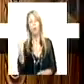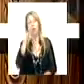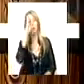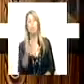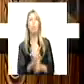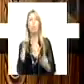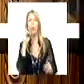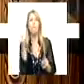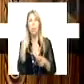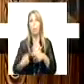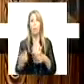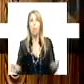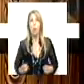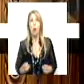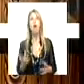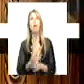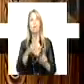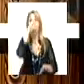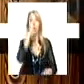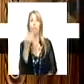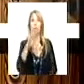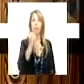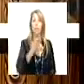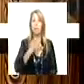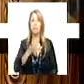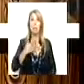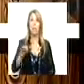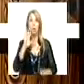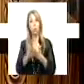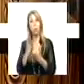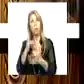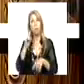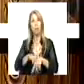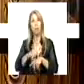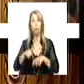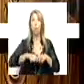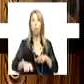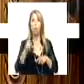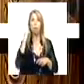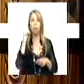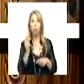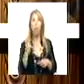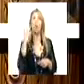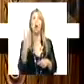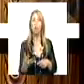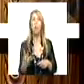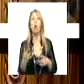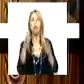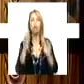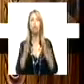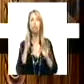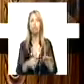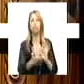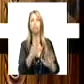procura. Porque o Governo PSD-CDS da última legislatura passou 4 anos, literalmente, a depenar as famílias